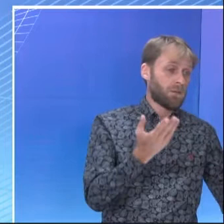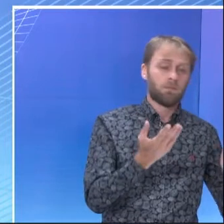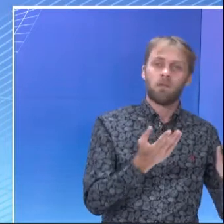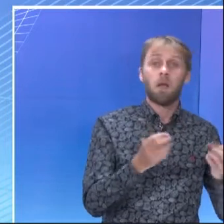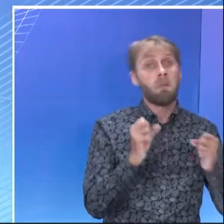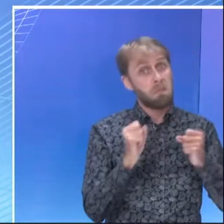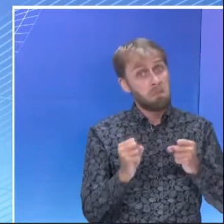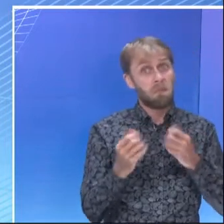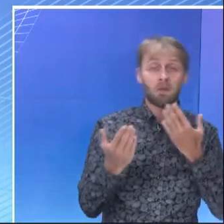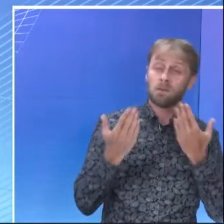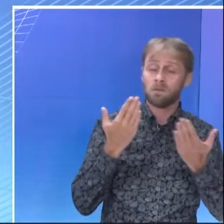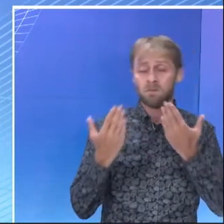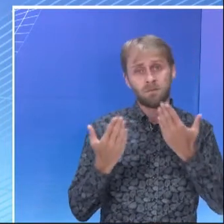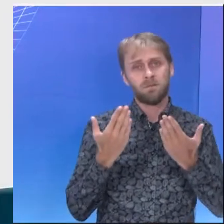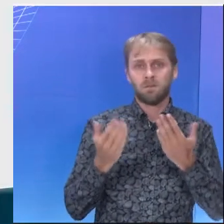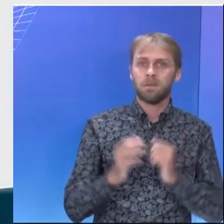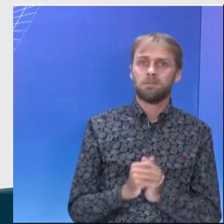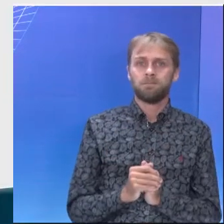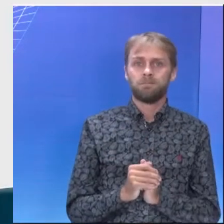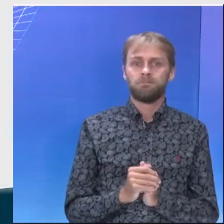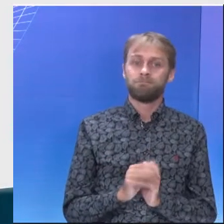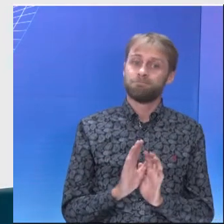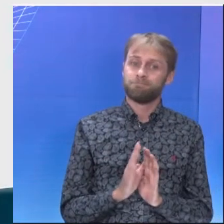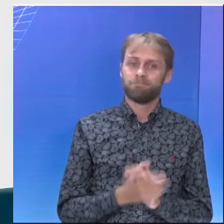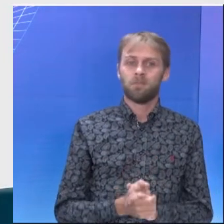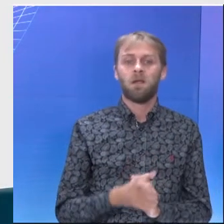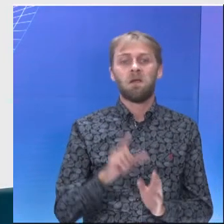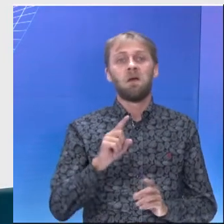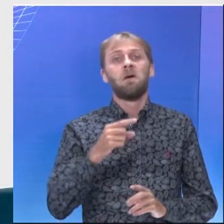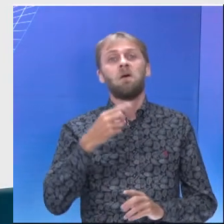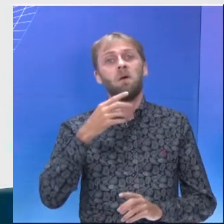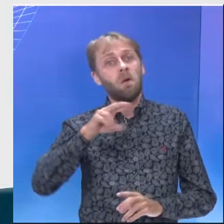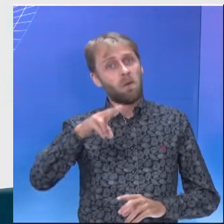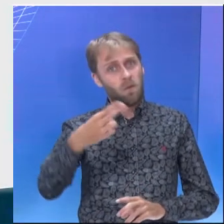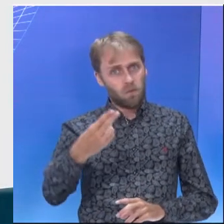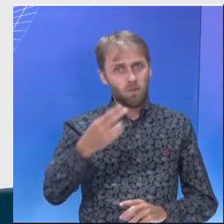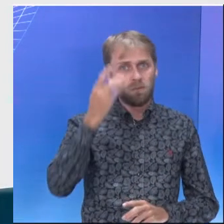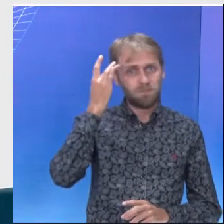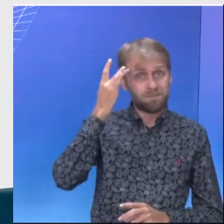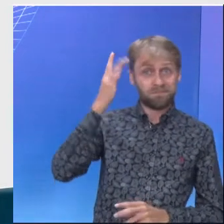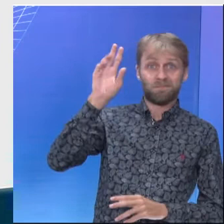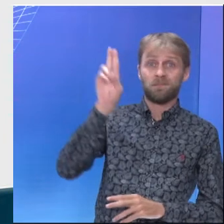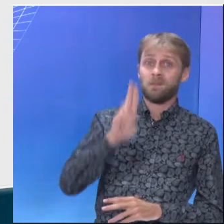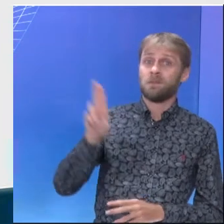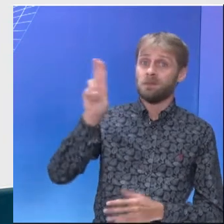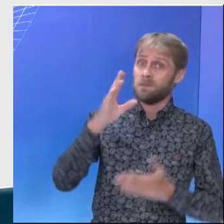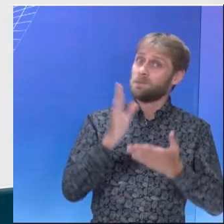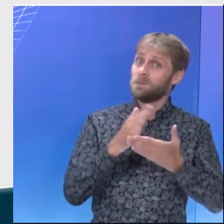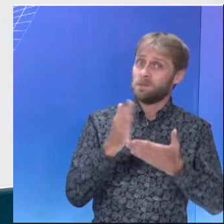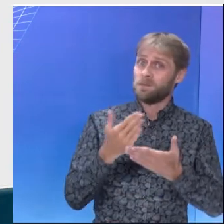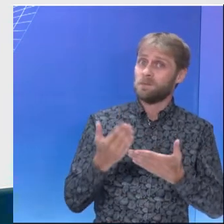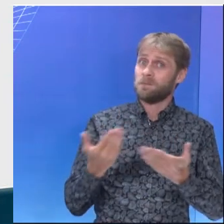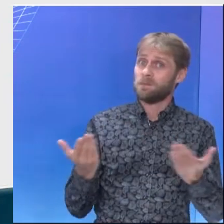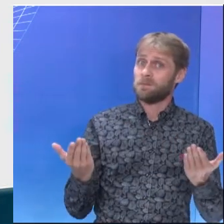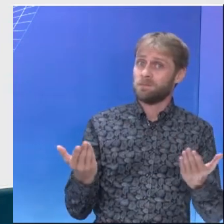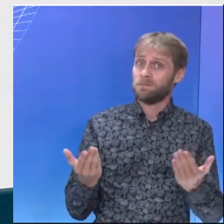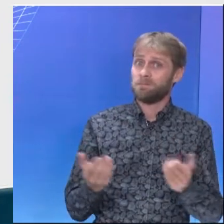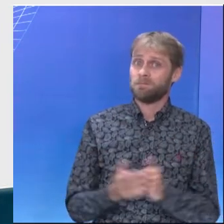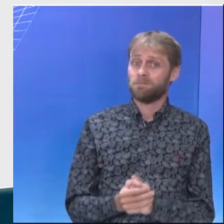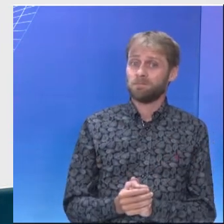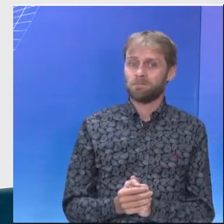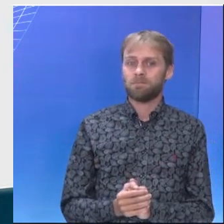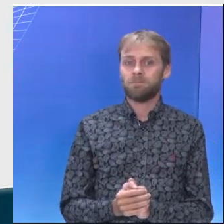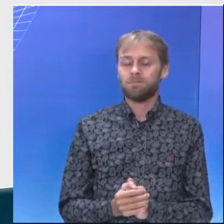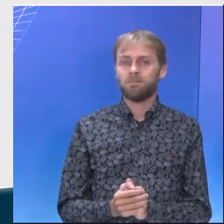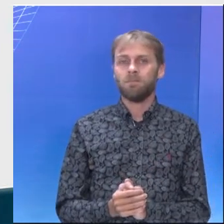dúvida, né? Entender como desligar da postura do colega. Ou desconhecer como usar um livro impresso. Gente, por que... Olha só, lembra que eu falei que